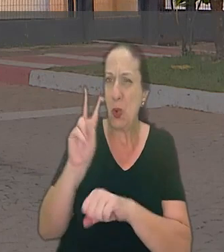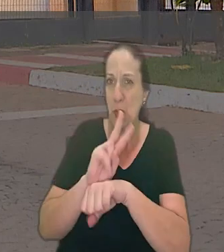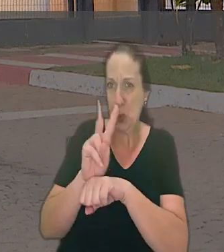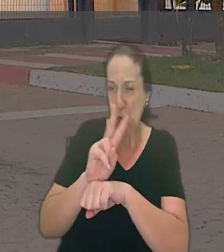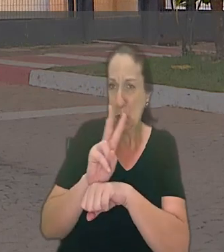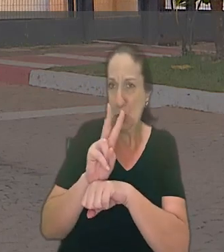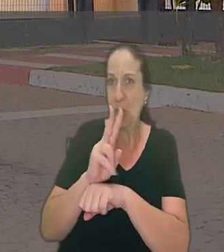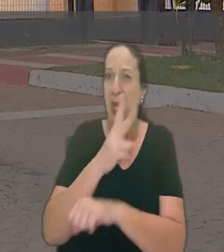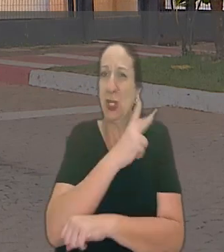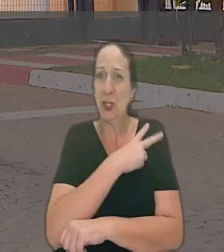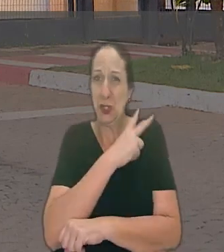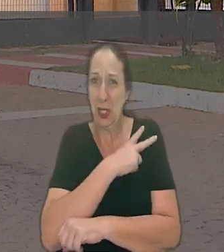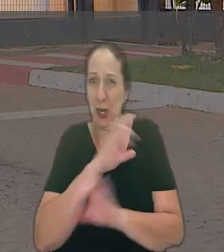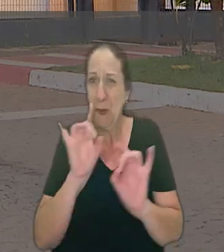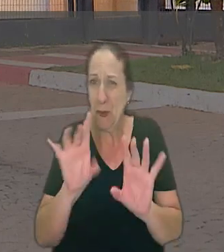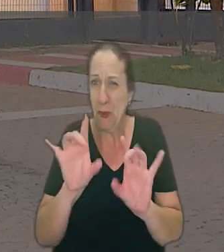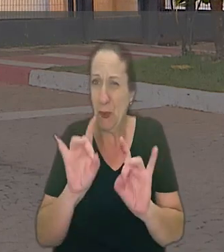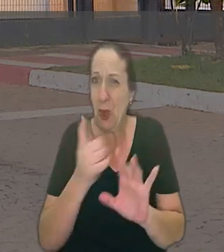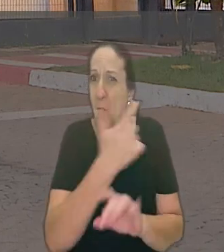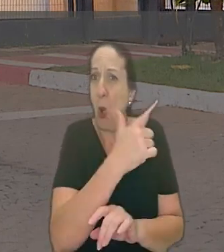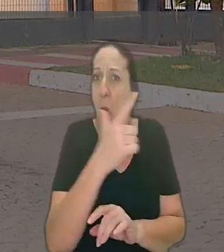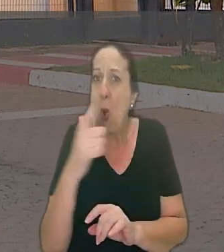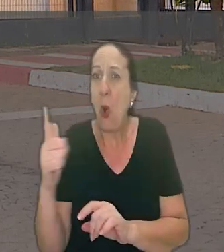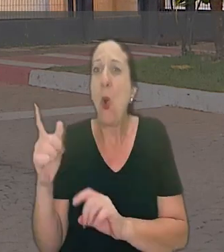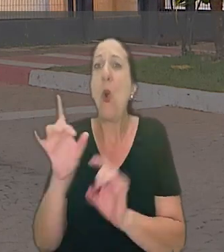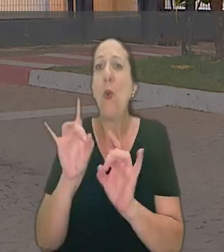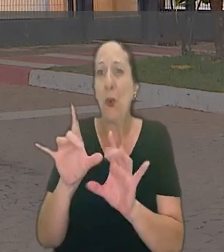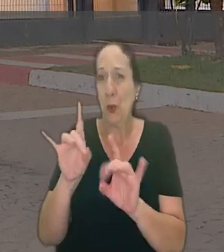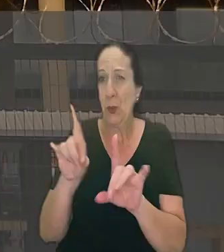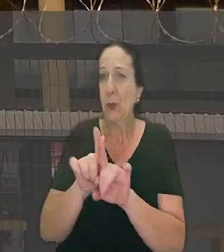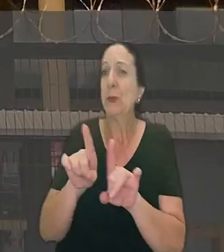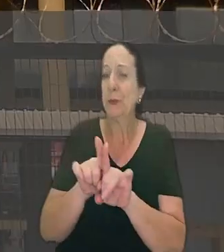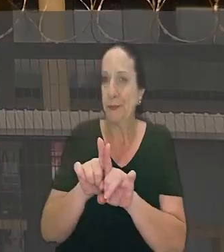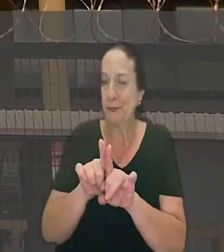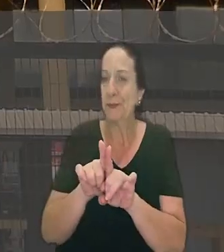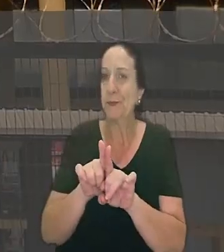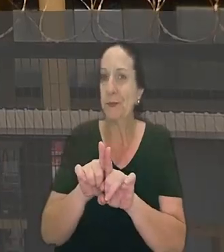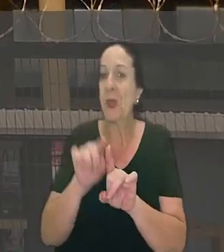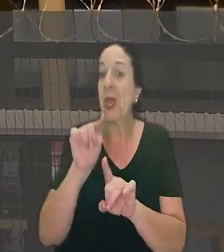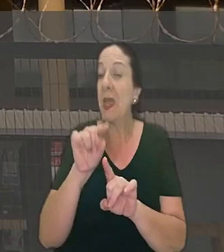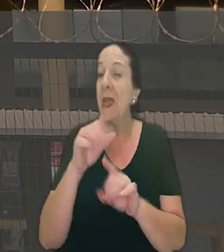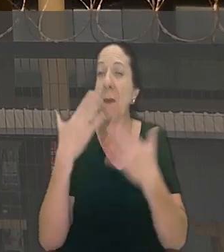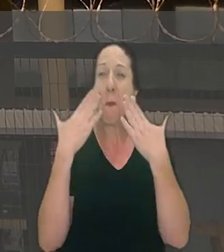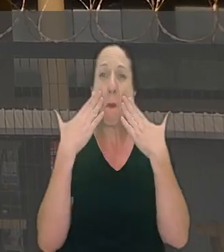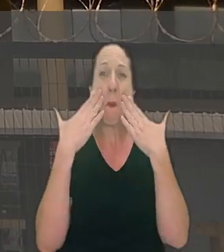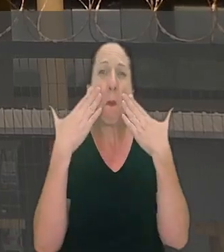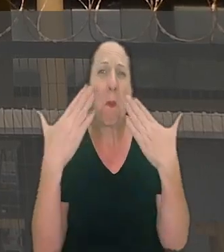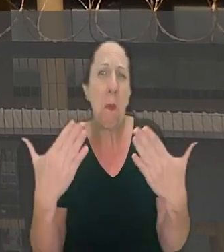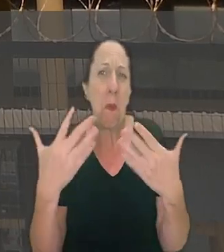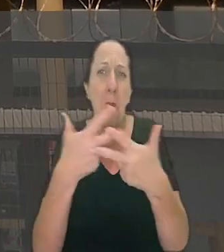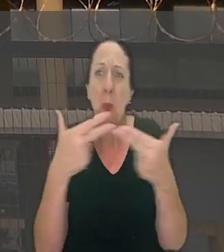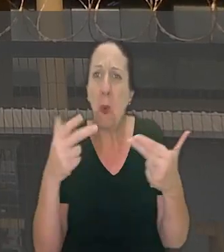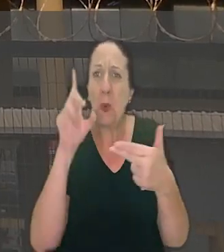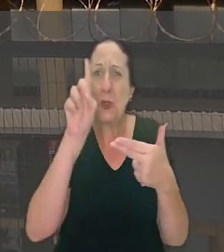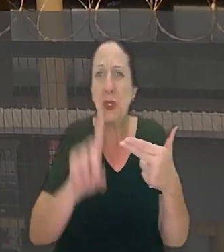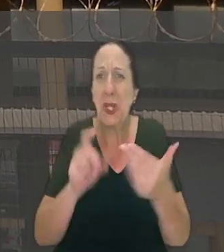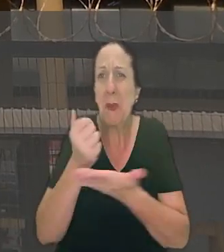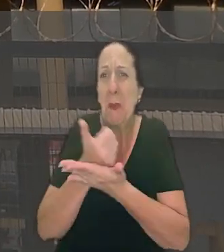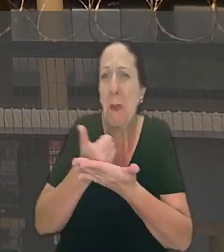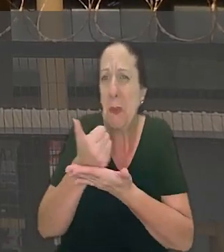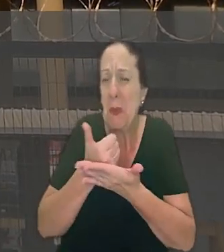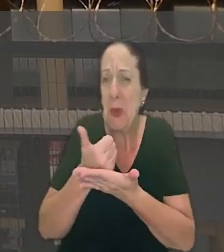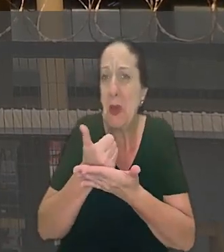pelos supervisores, gerentes de vendas e outros vendedores. O empregado relatou que foi exposto a situações que feriram